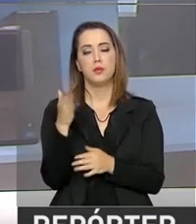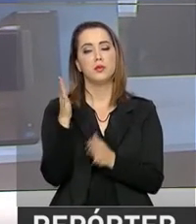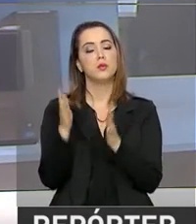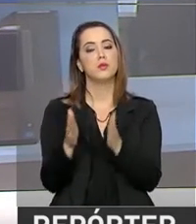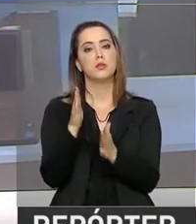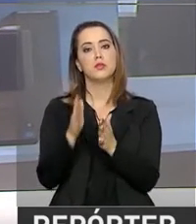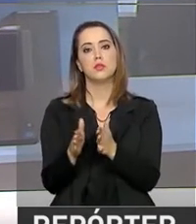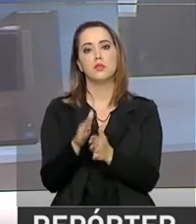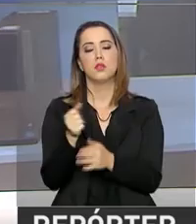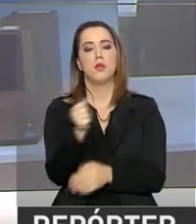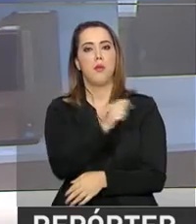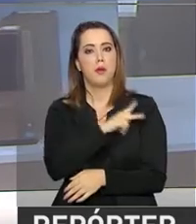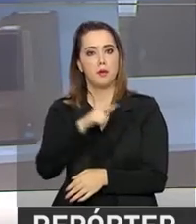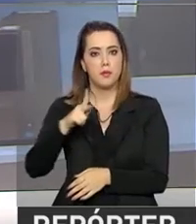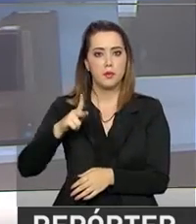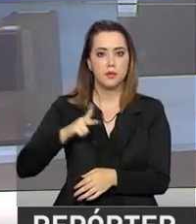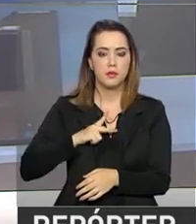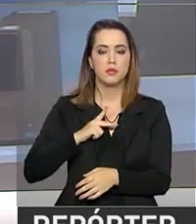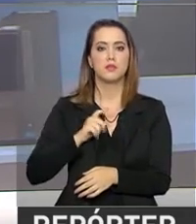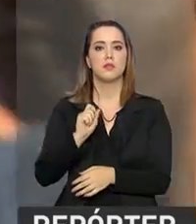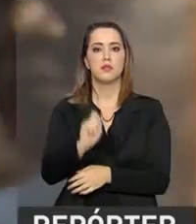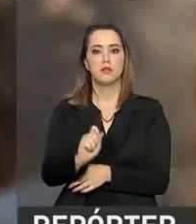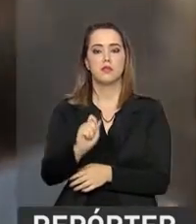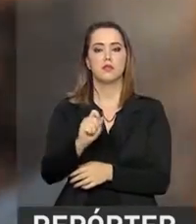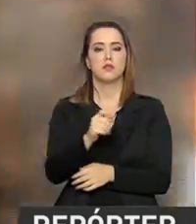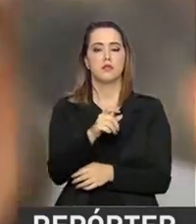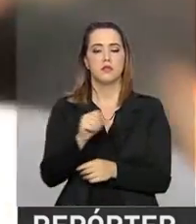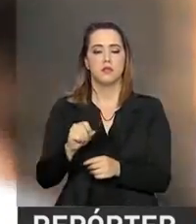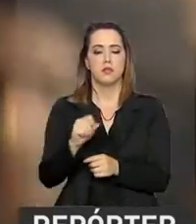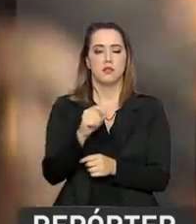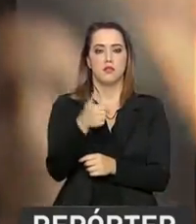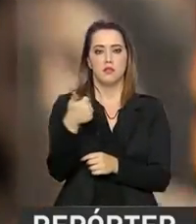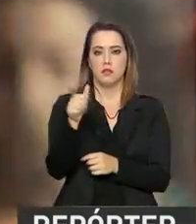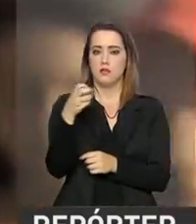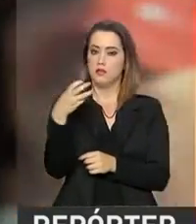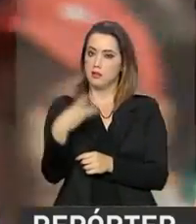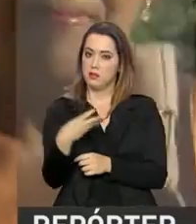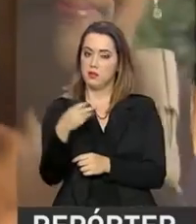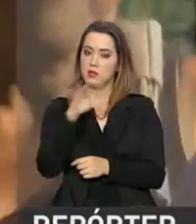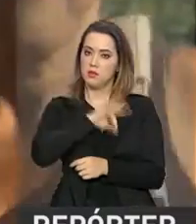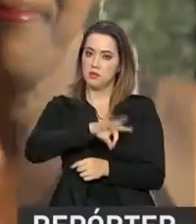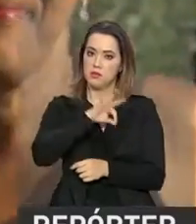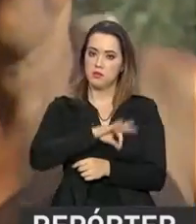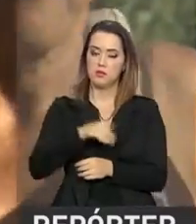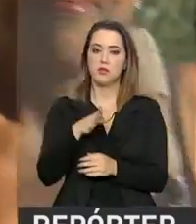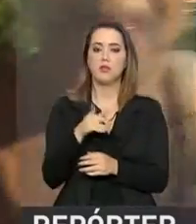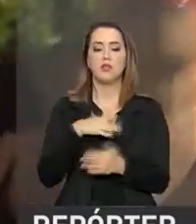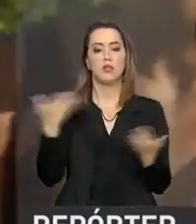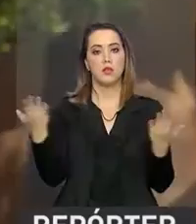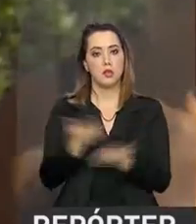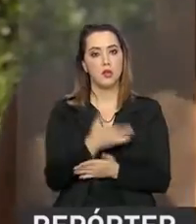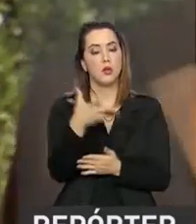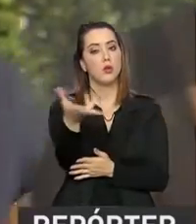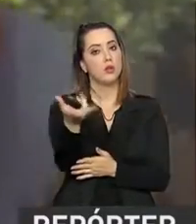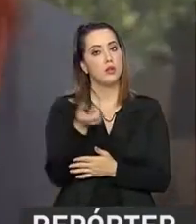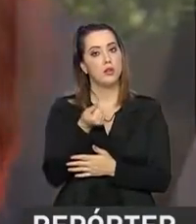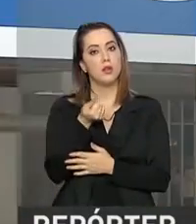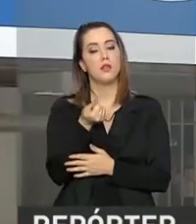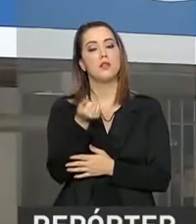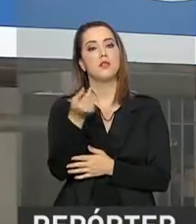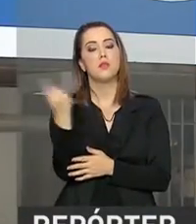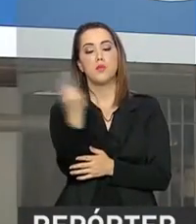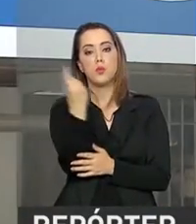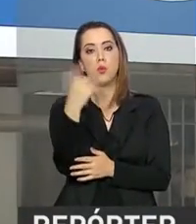do INSS começa na próxima quinta-feira a prioridade será para quem recebe até um salário mínimo e possui cartão com final